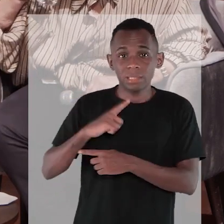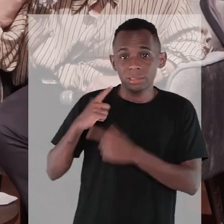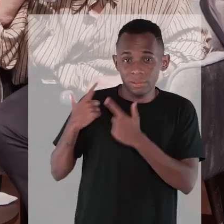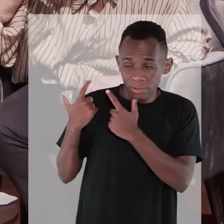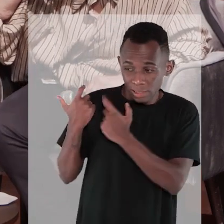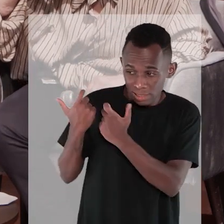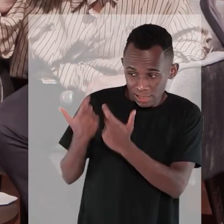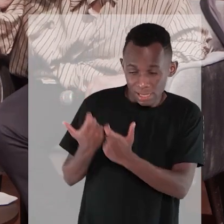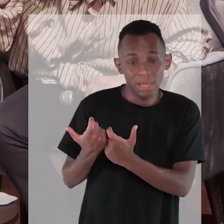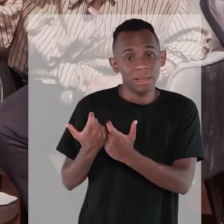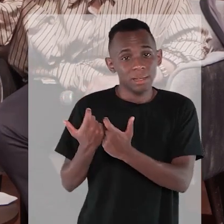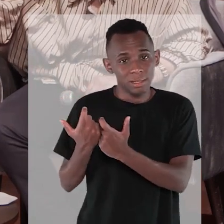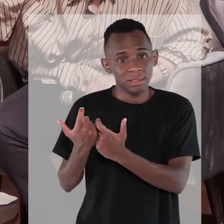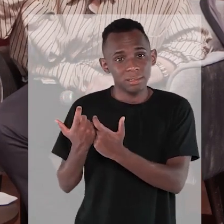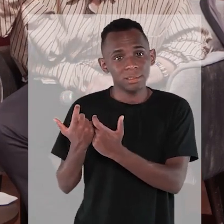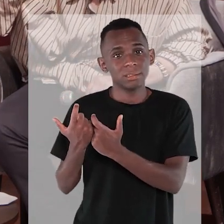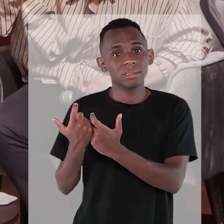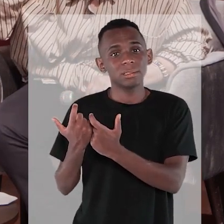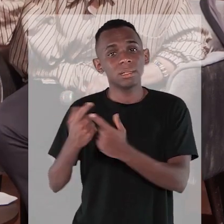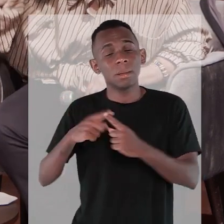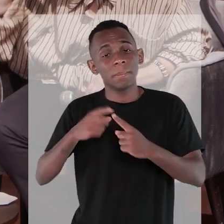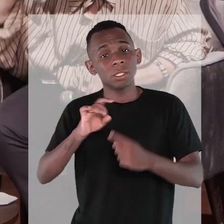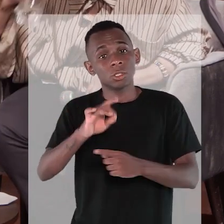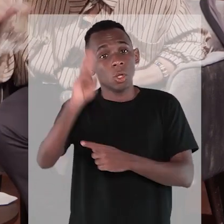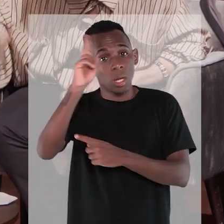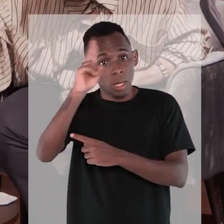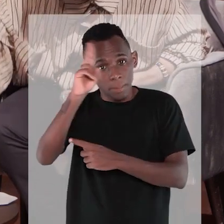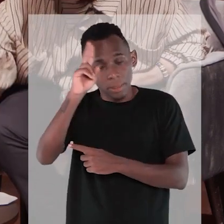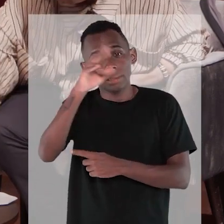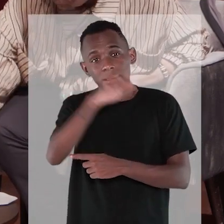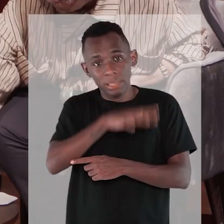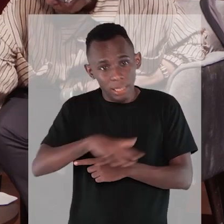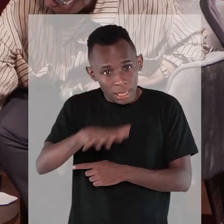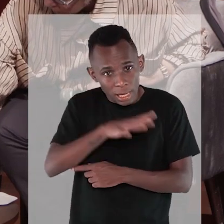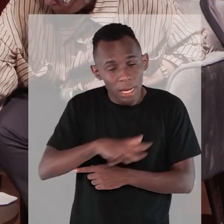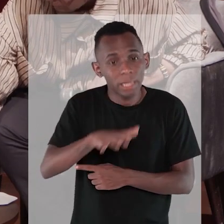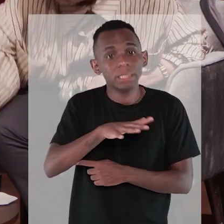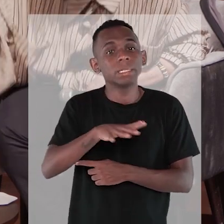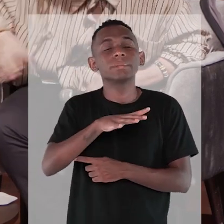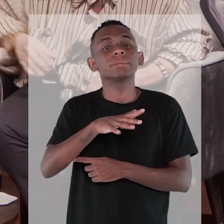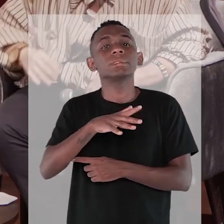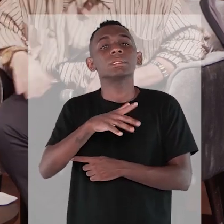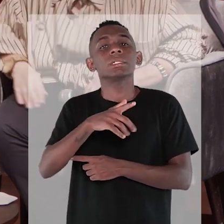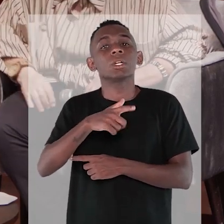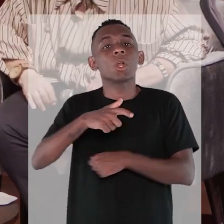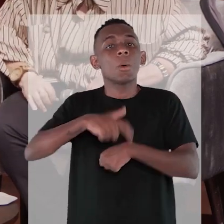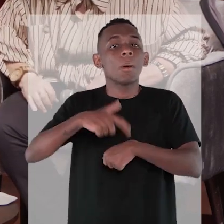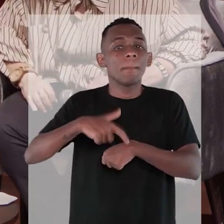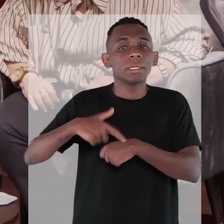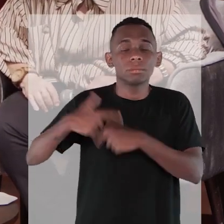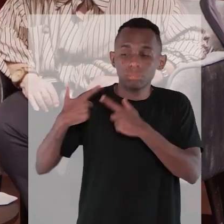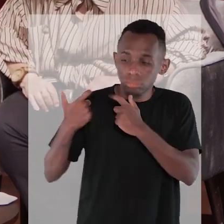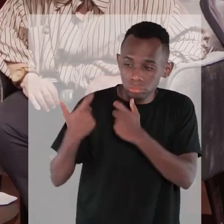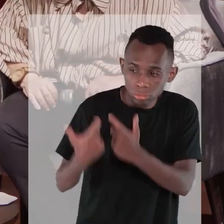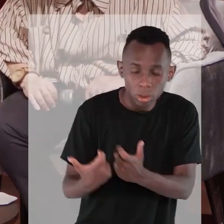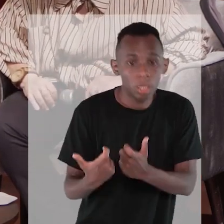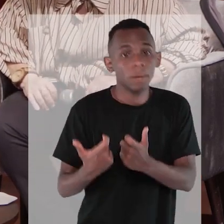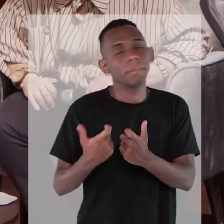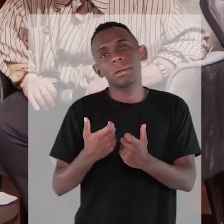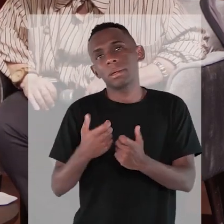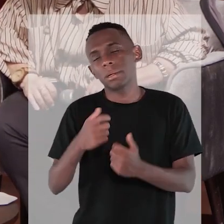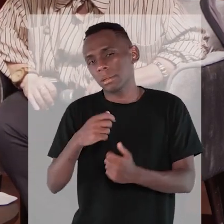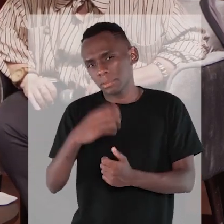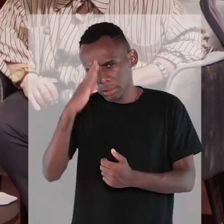experiência limítrofe, né? E apenas lembrando que ainda na guerra, né, o apoio, por exemplo, da população, sobretudo